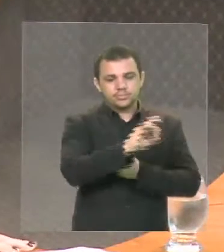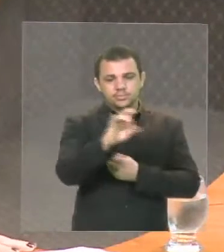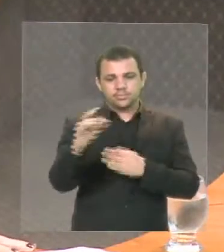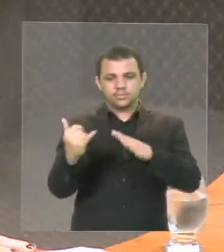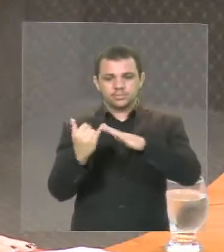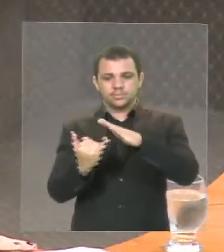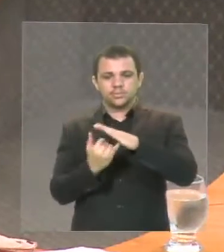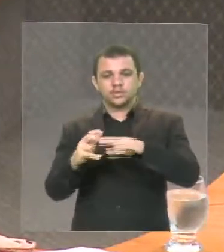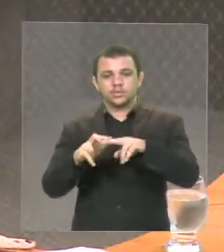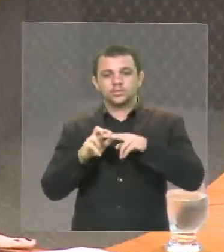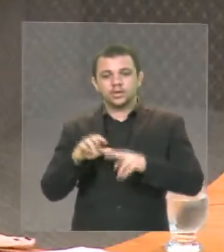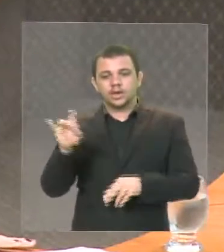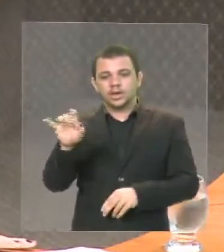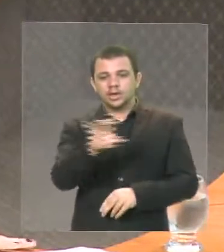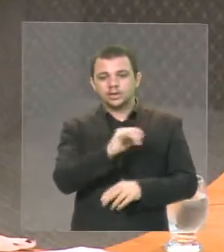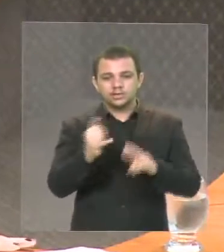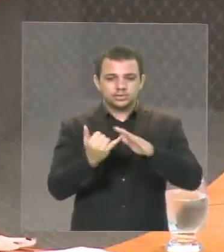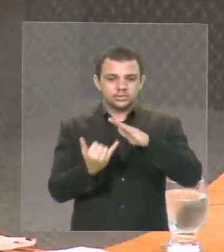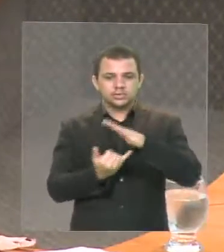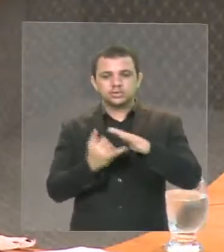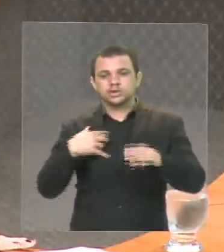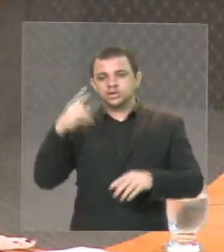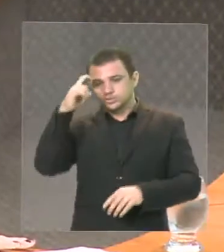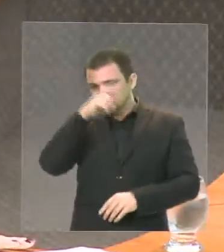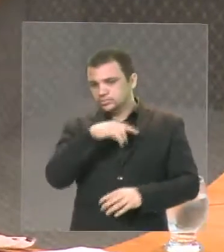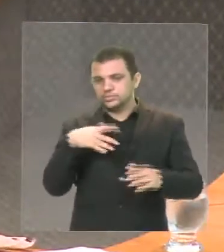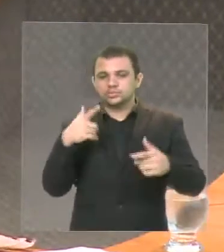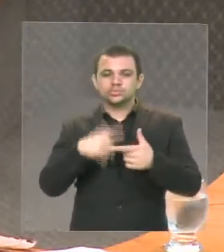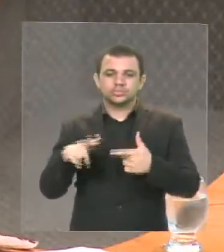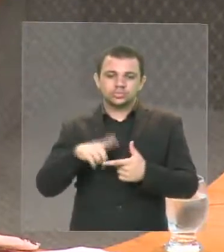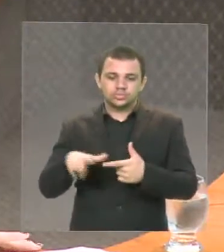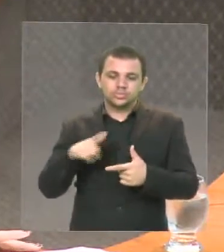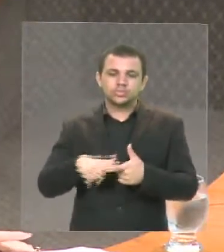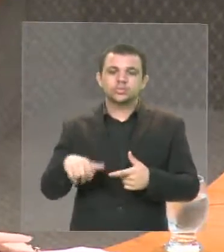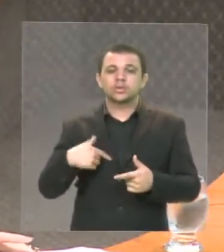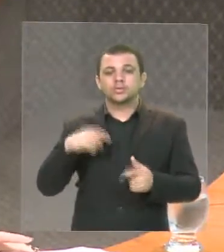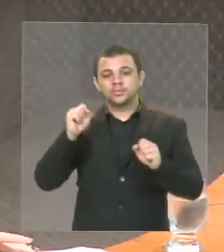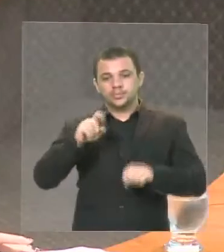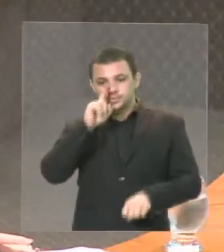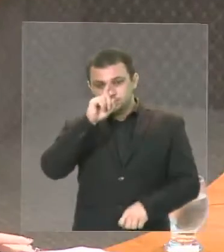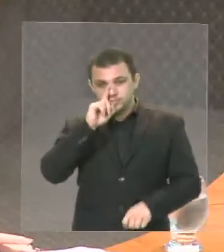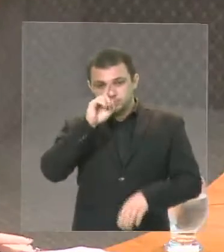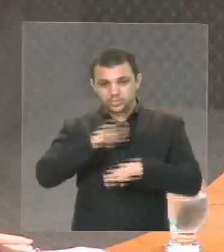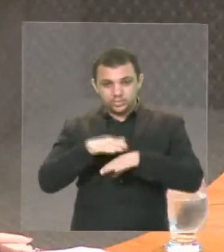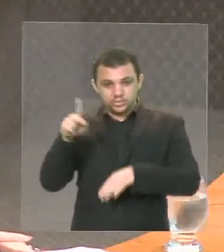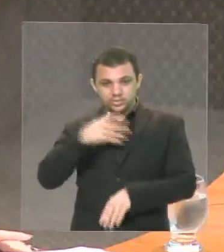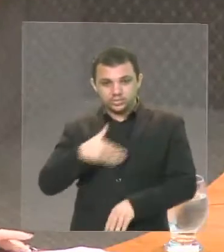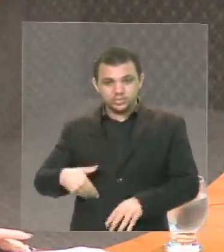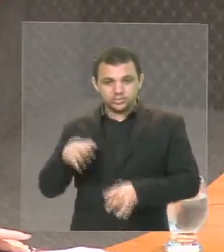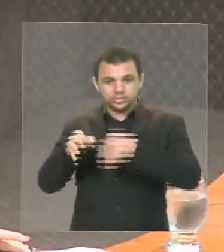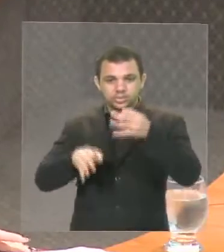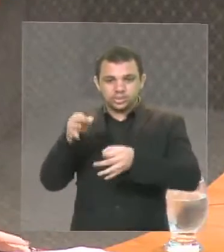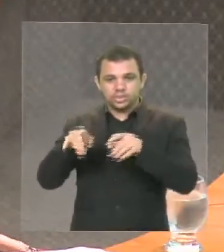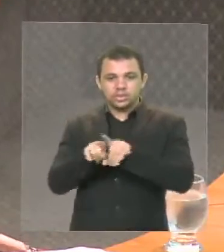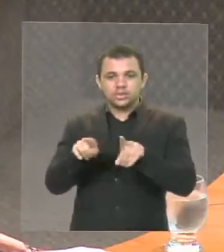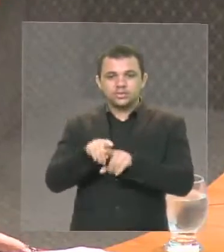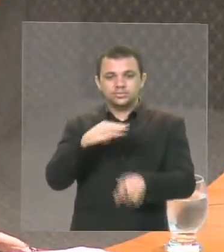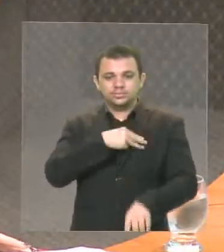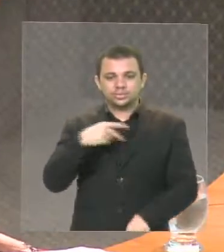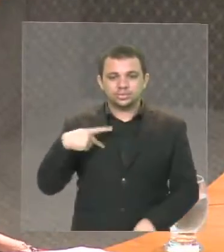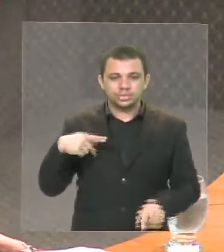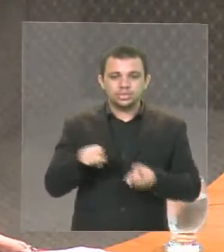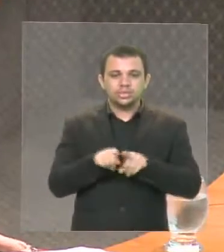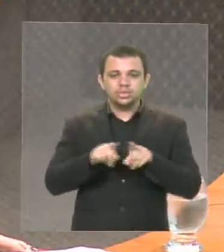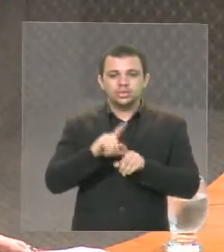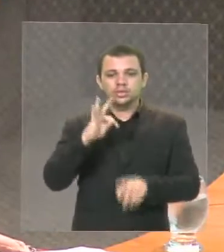essas dificuldades que estão colocando em risco o funcionamento do Poder Judiciário, do Ministério Público, do Tribunal